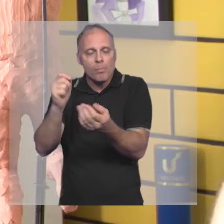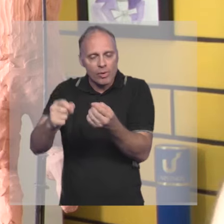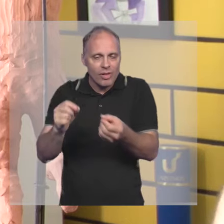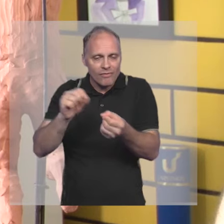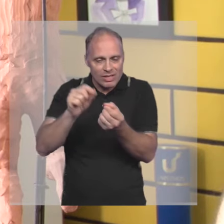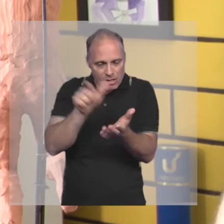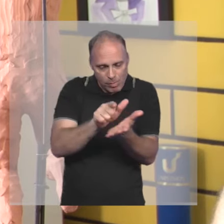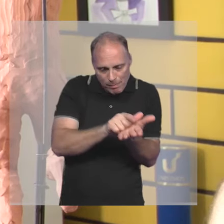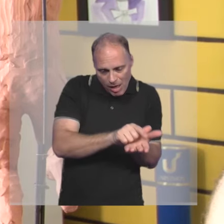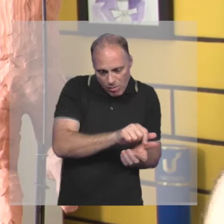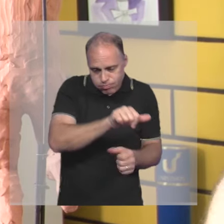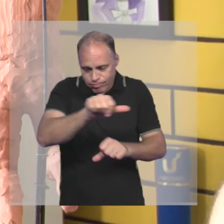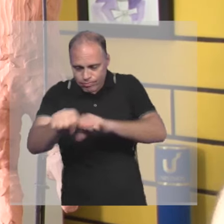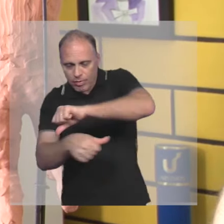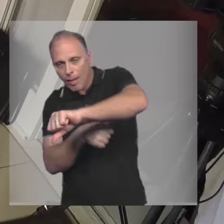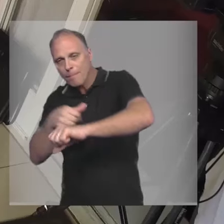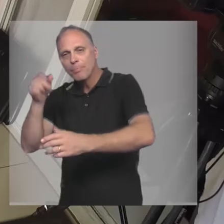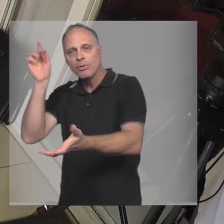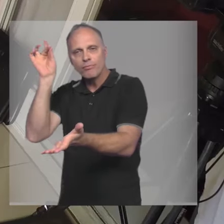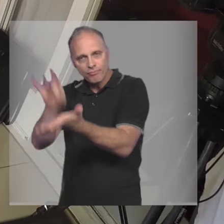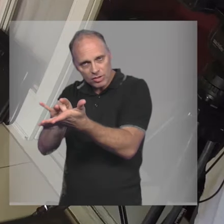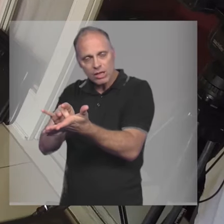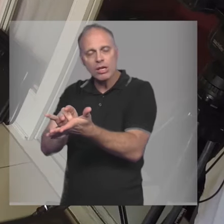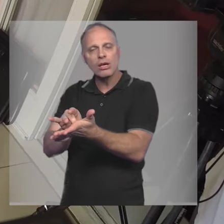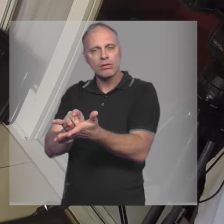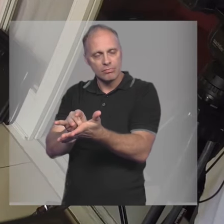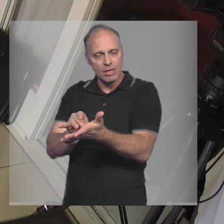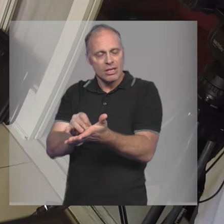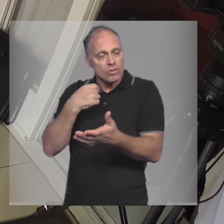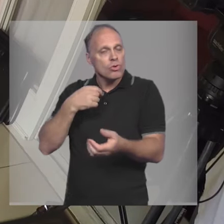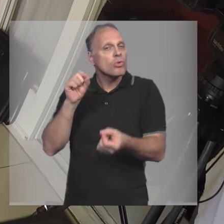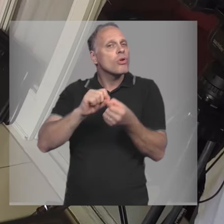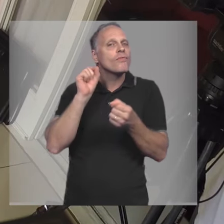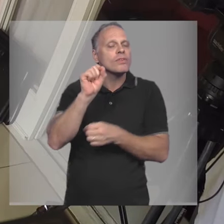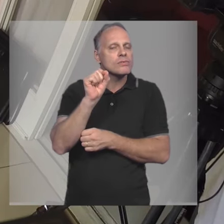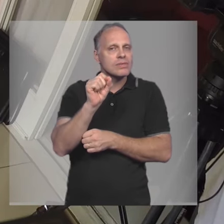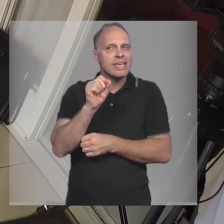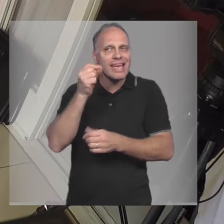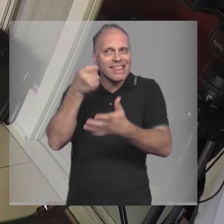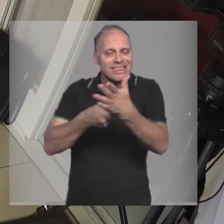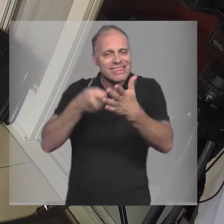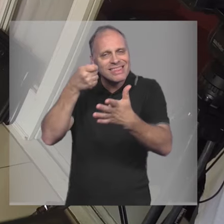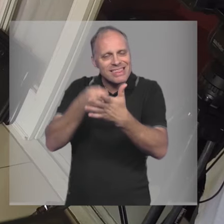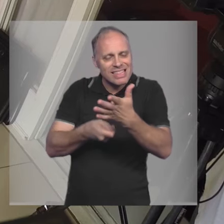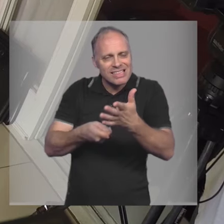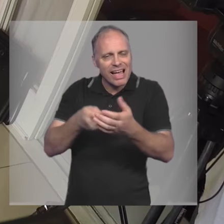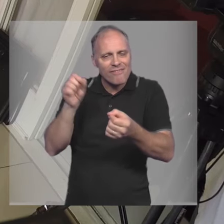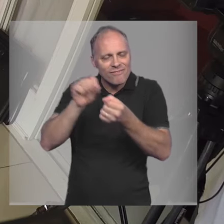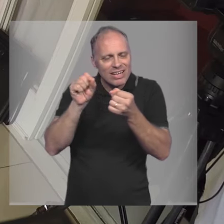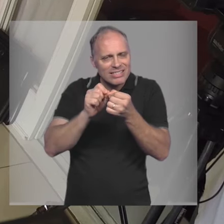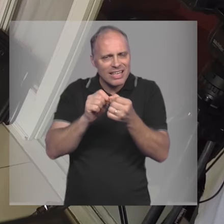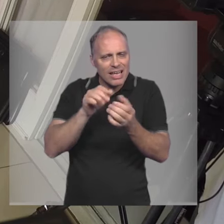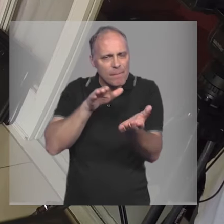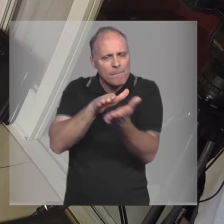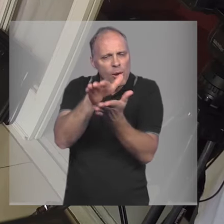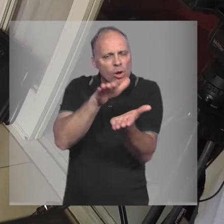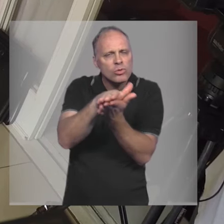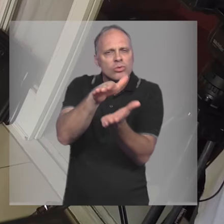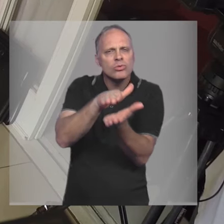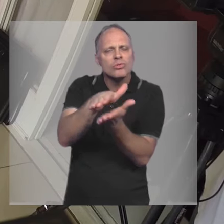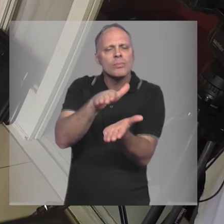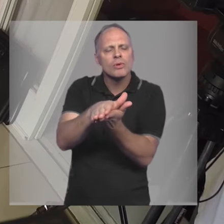poder passar do papel pro mundo real. E o que eu fiz foi isso, foi realmente buscar uma